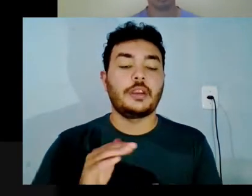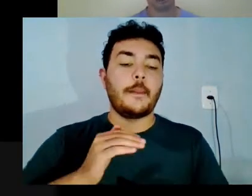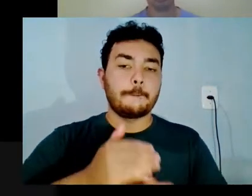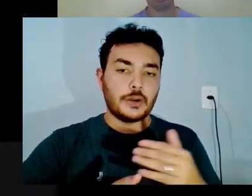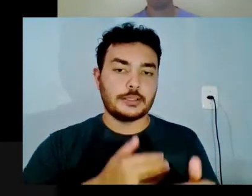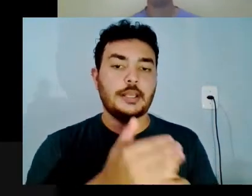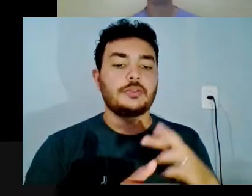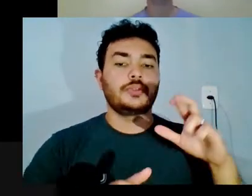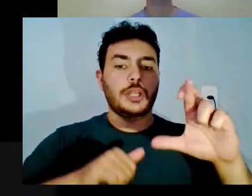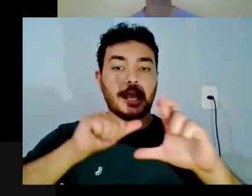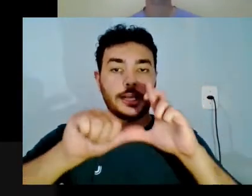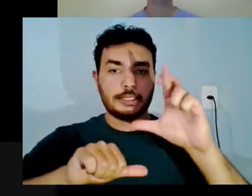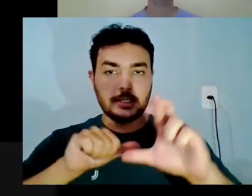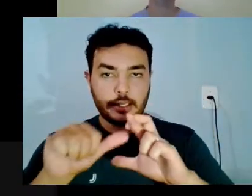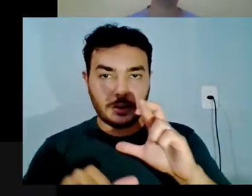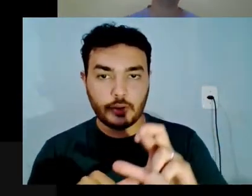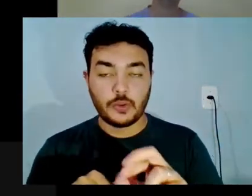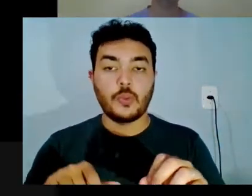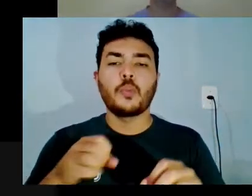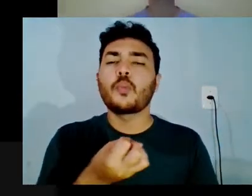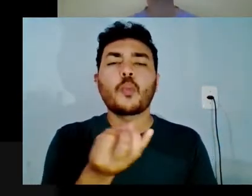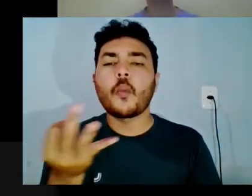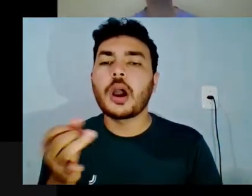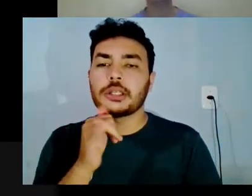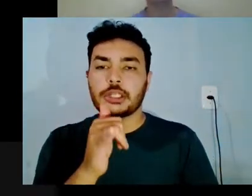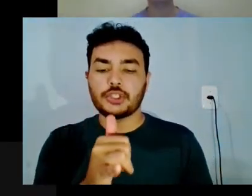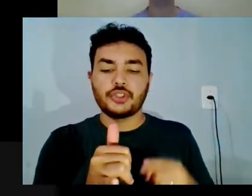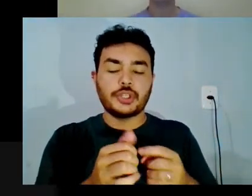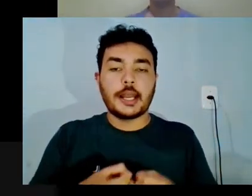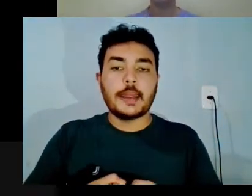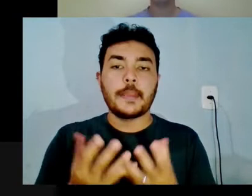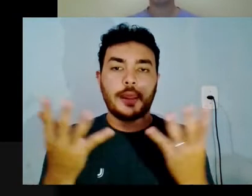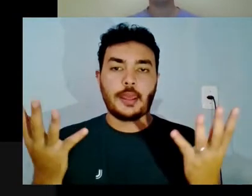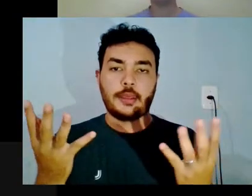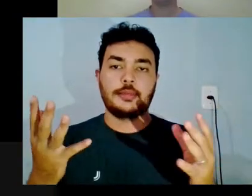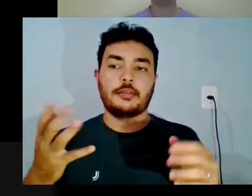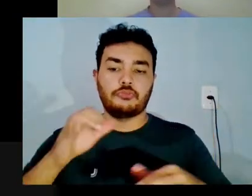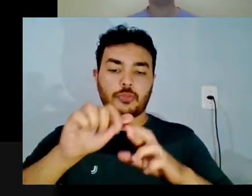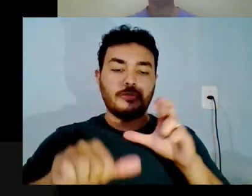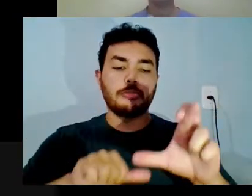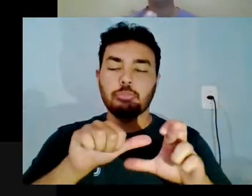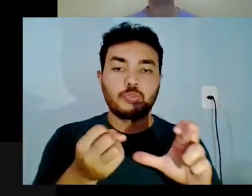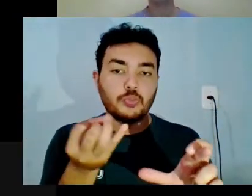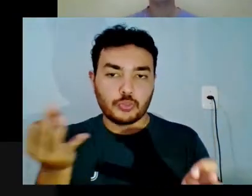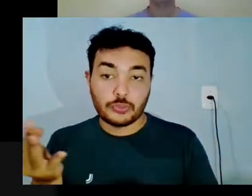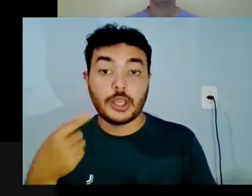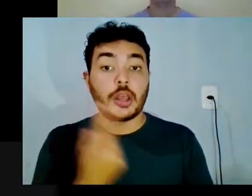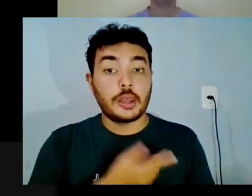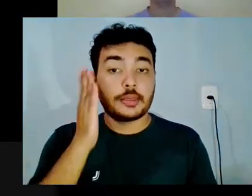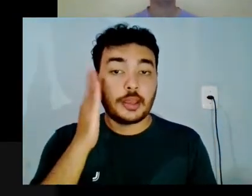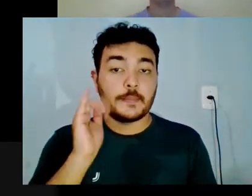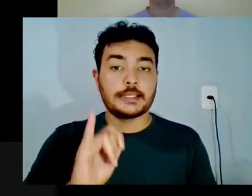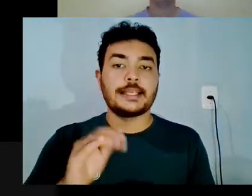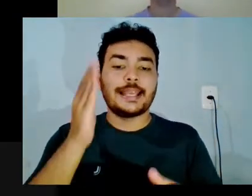reação química, quanto de energia que é liberada numa determinada reação química. Aí a gente sabe, se a gente conseguir quebrar a ligação química entre